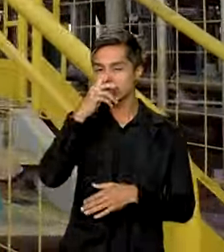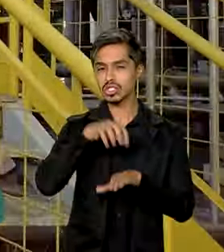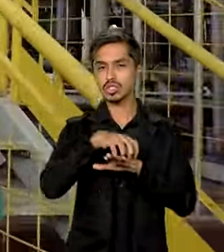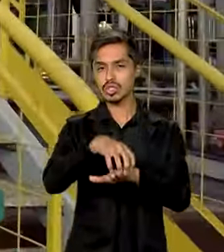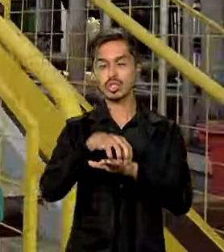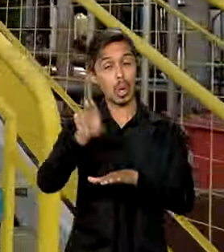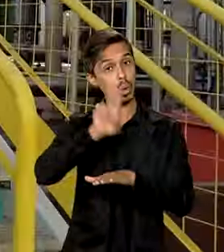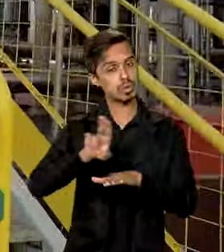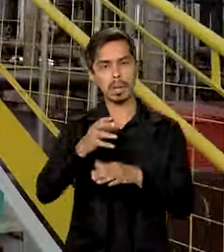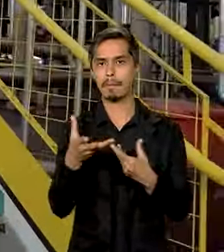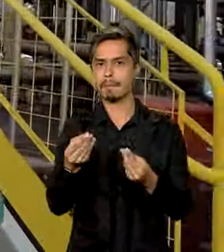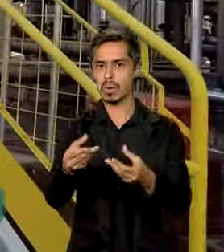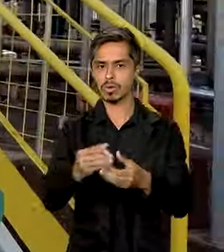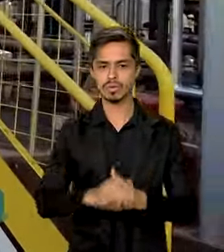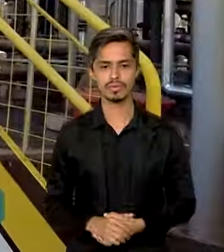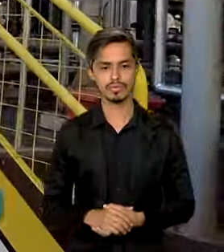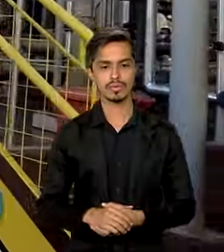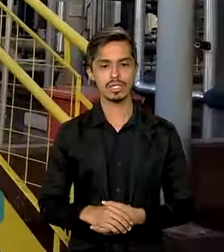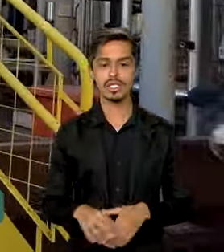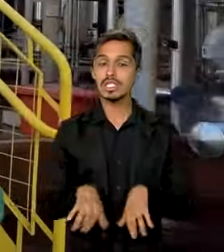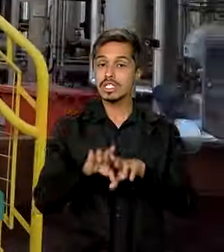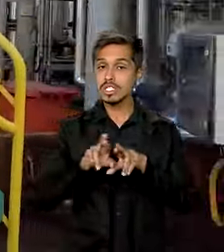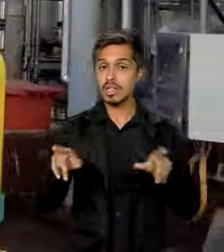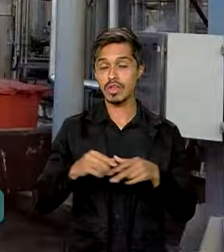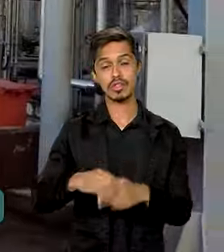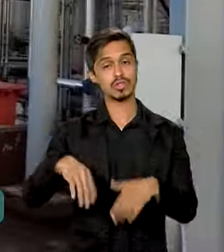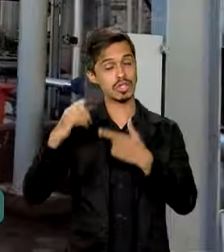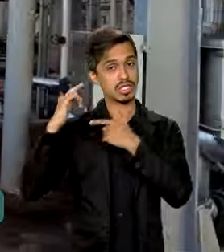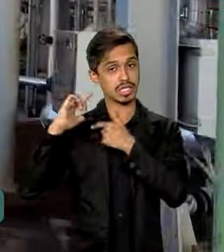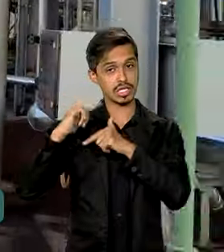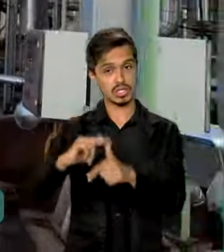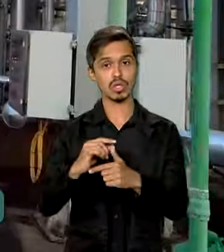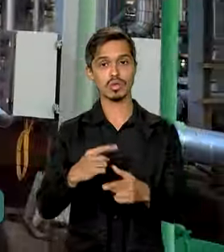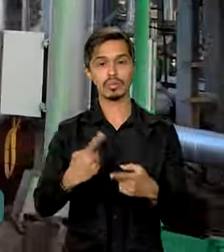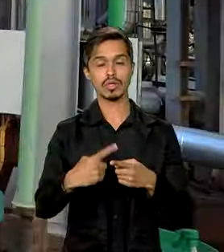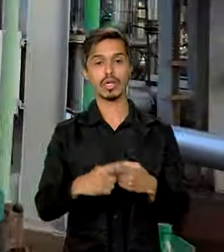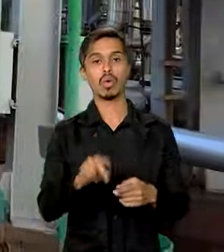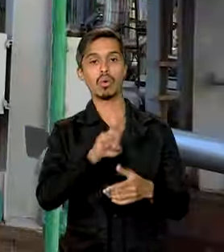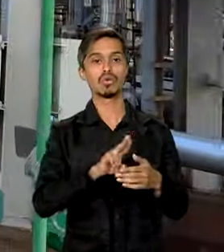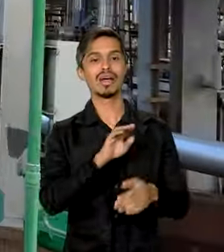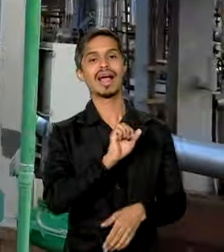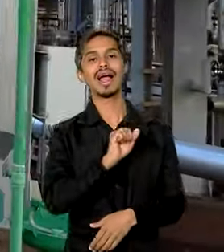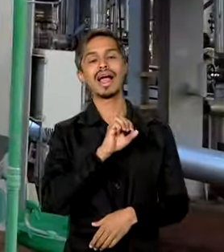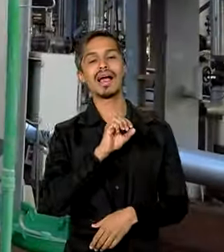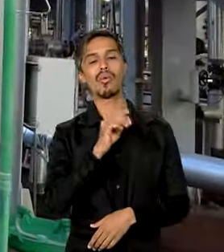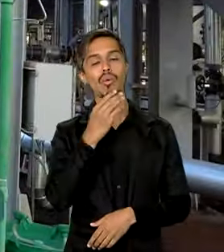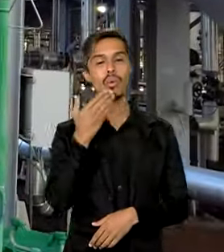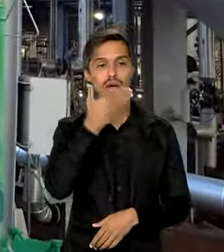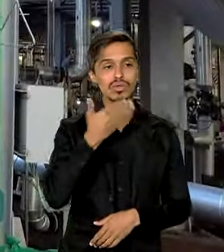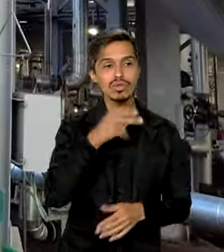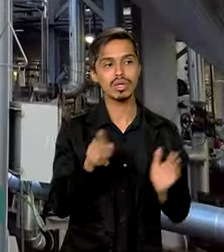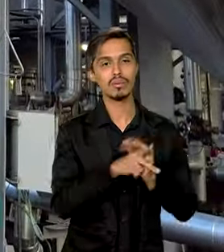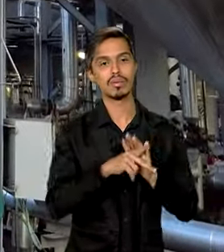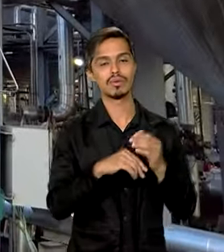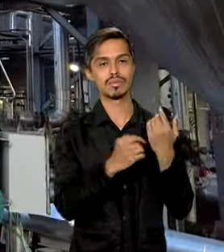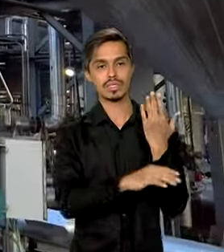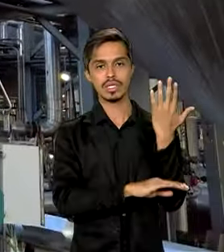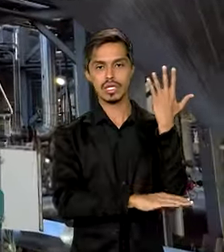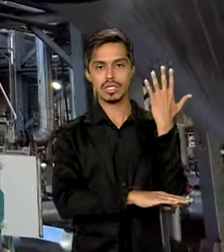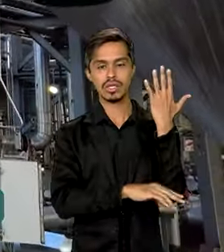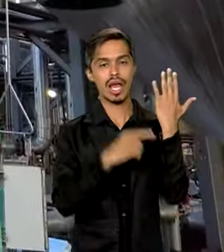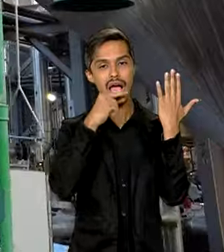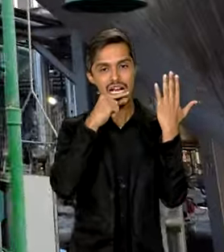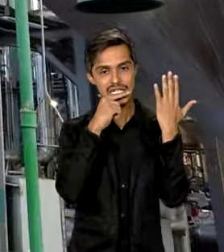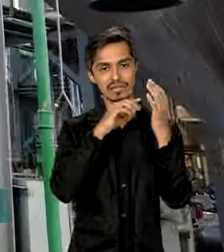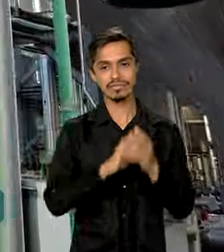litros. Diferente do etanol tradicional, que é feito com o amido do milho ou o açúcar da cana-de-açúcar, o etanol